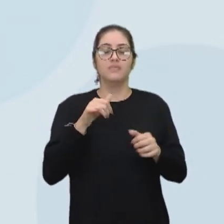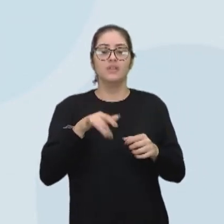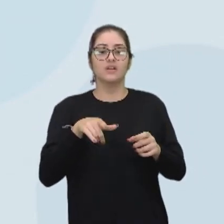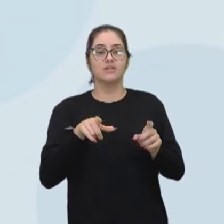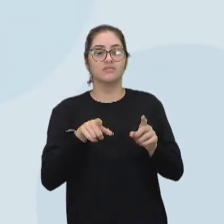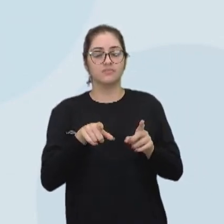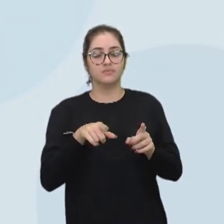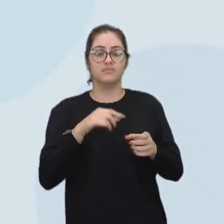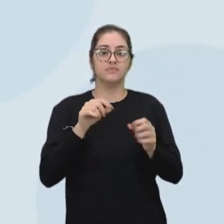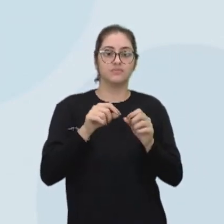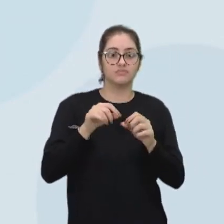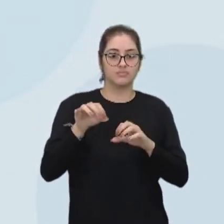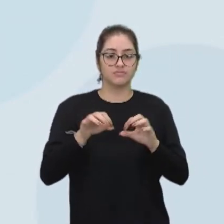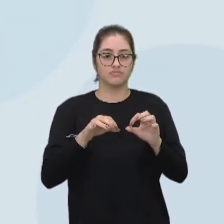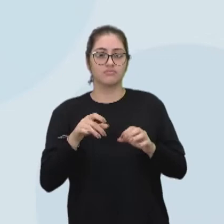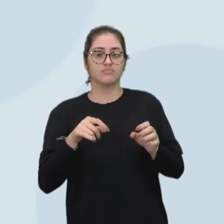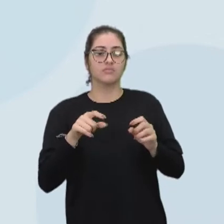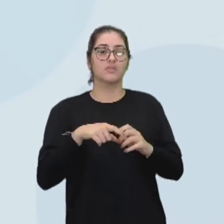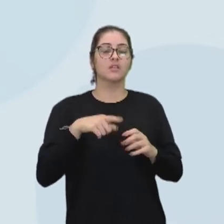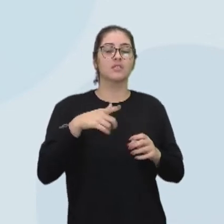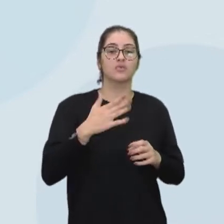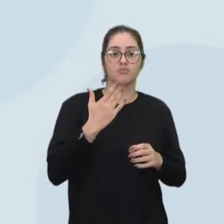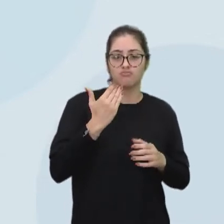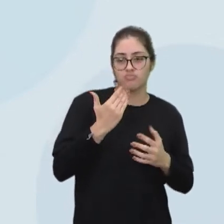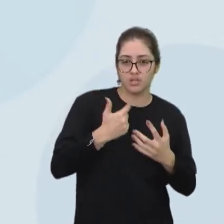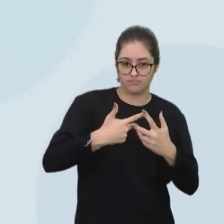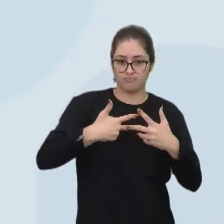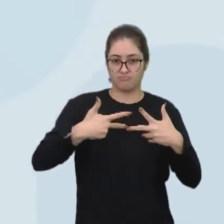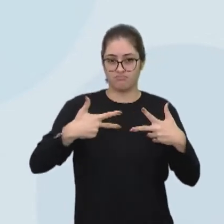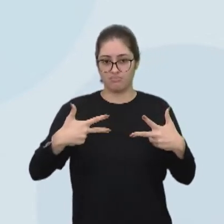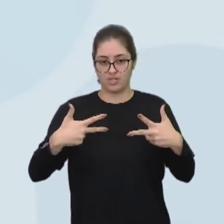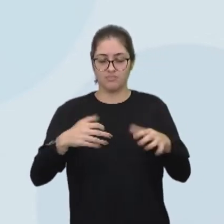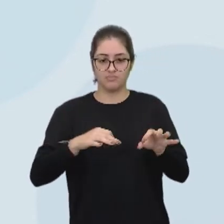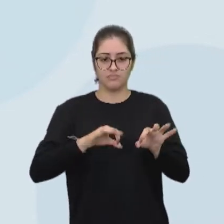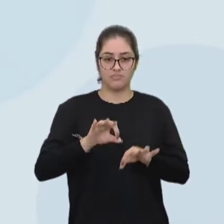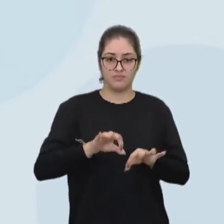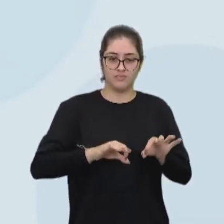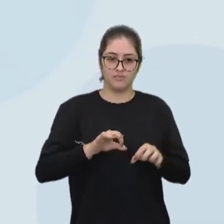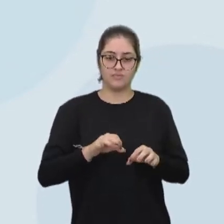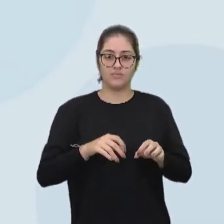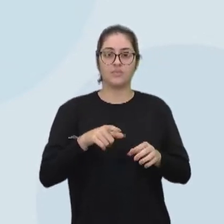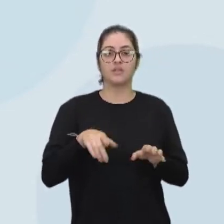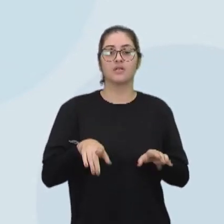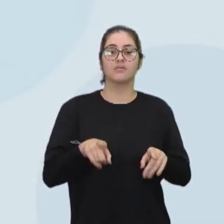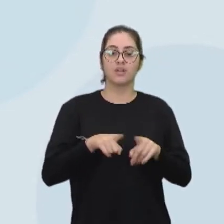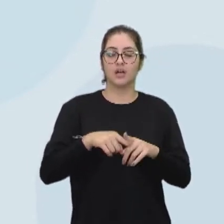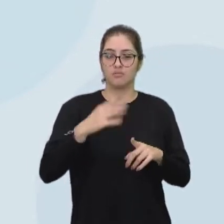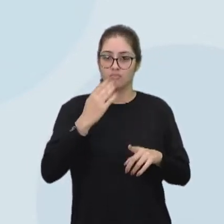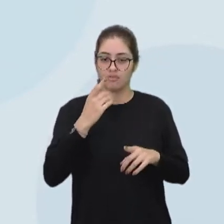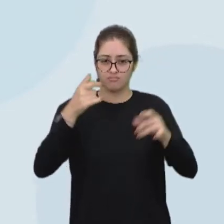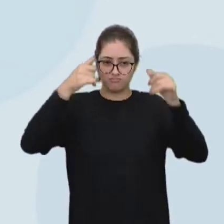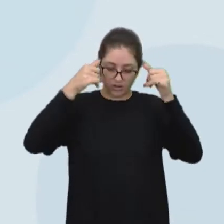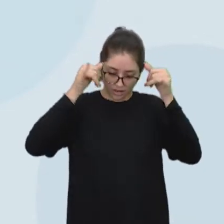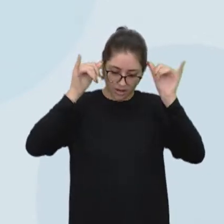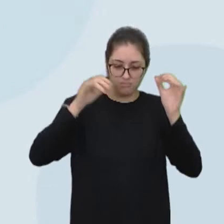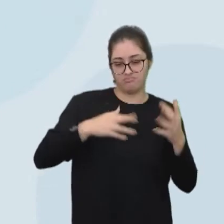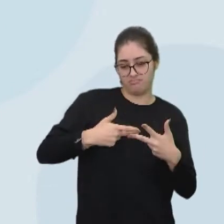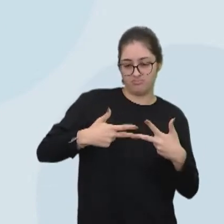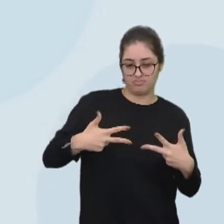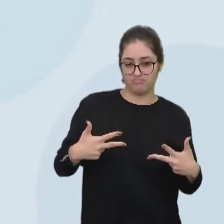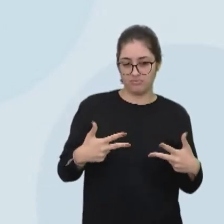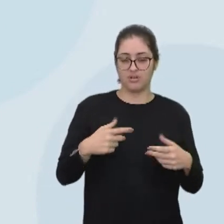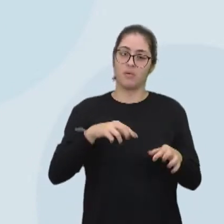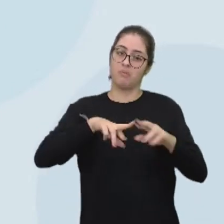questão dos alimentos, como também da criação de animais, né, que depois fornece aí alimentos aí para os seres humanos e